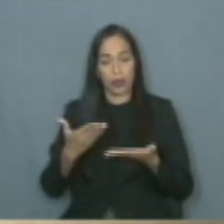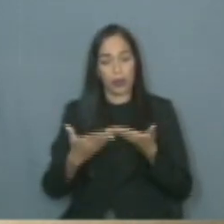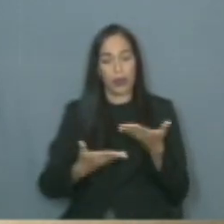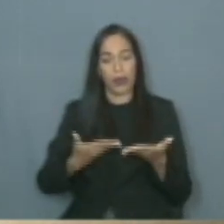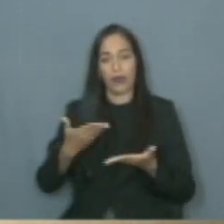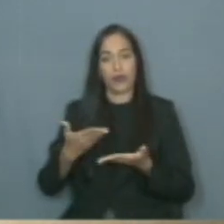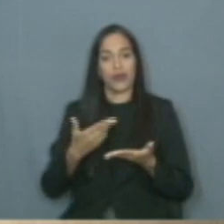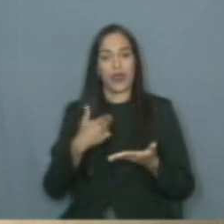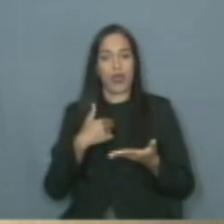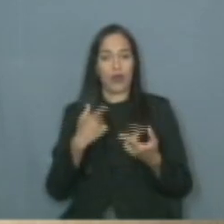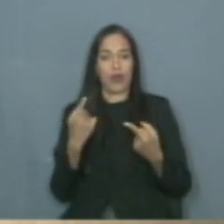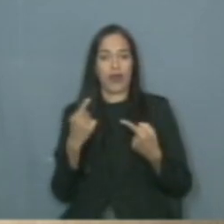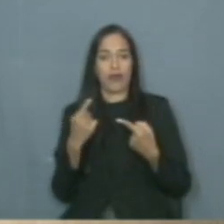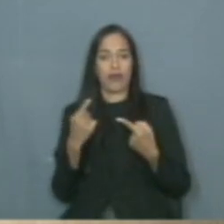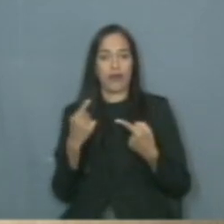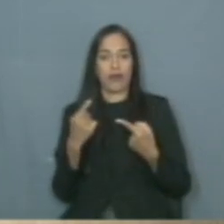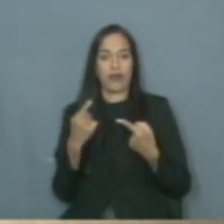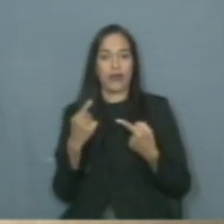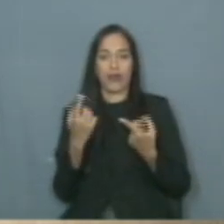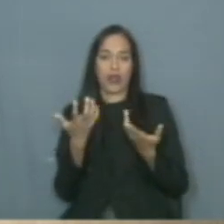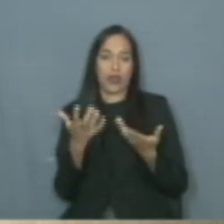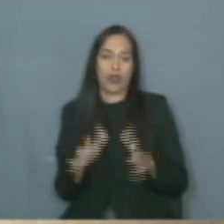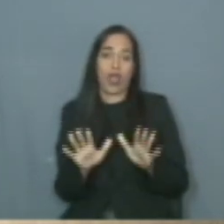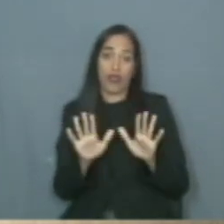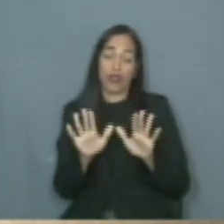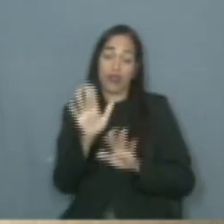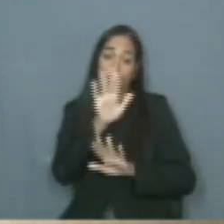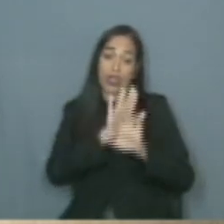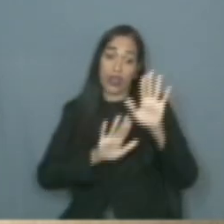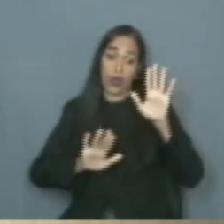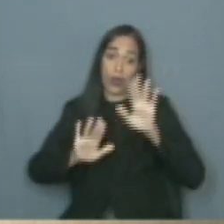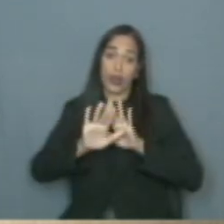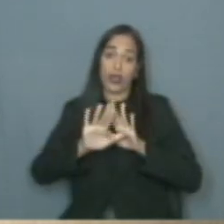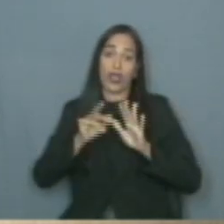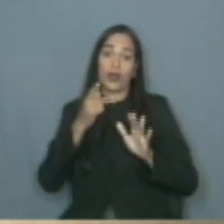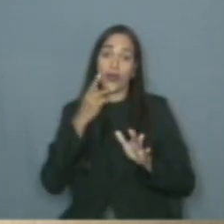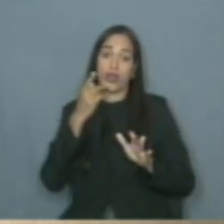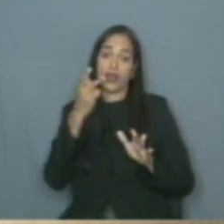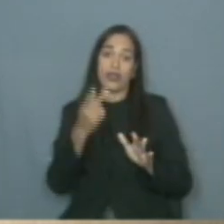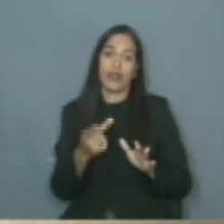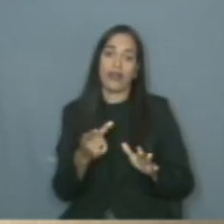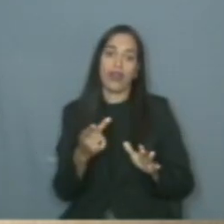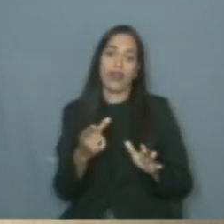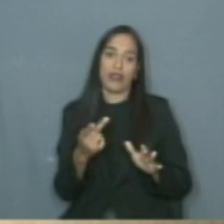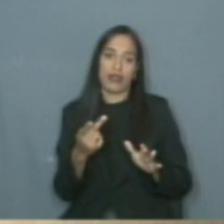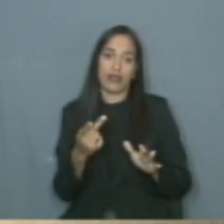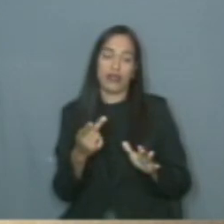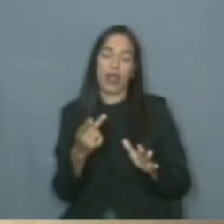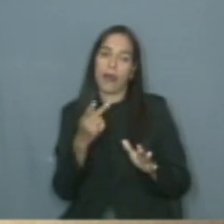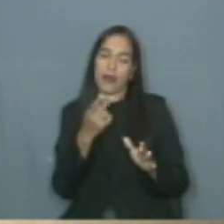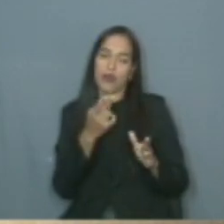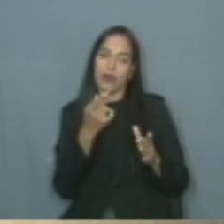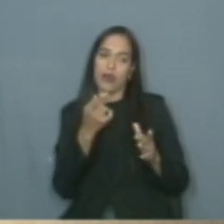Mas eu não estou, não. Porque quando a gente tem que ter cuidado nessa fala, e quando a gente fala assim, mesmo com essa